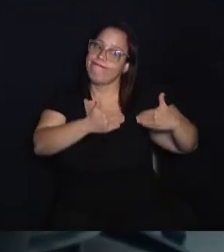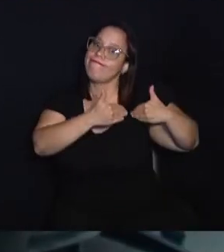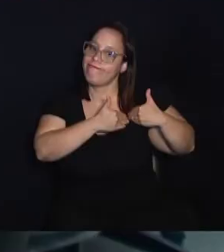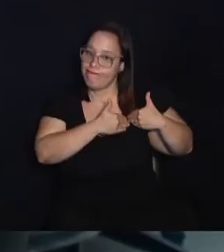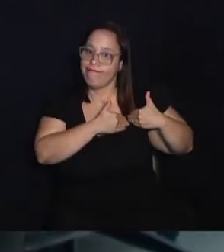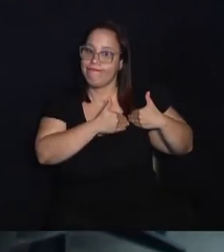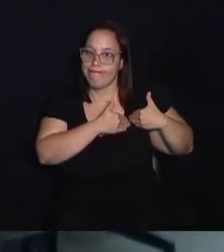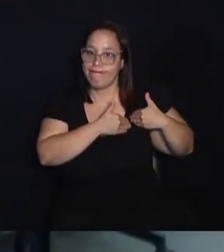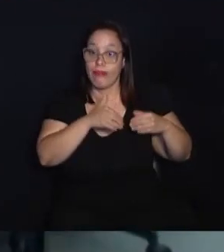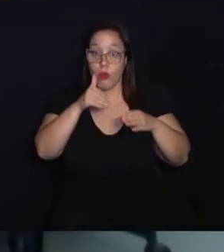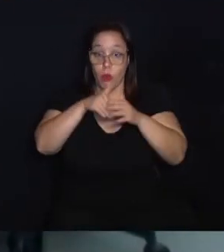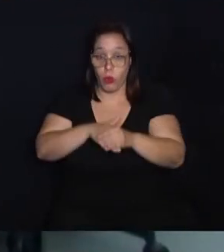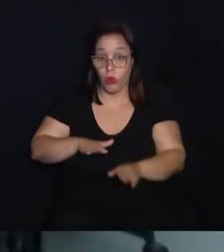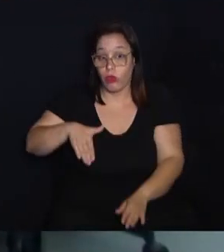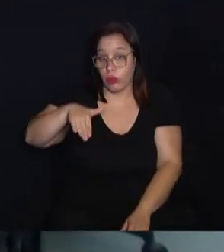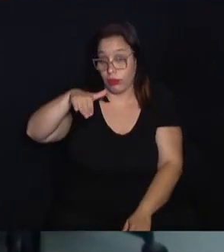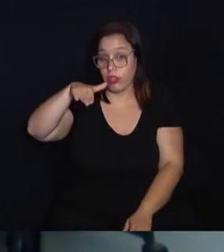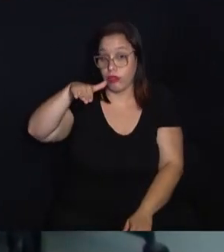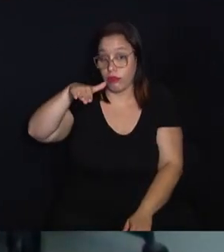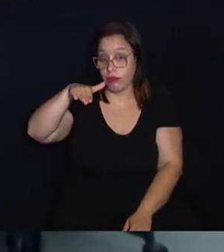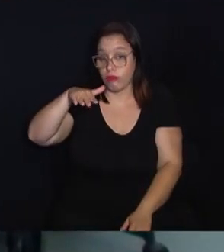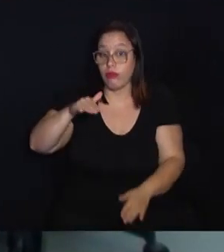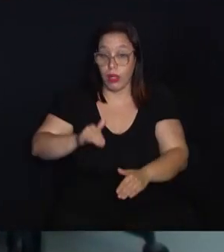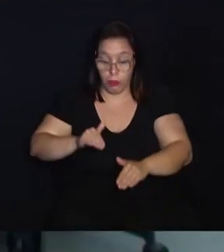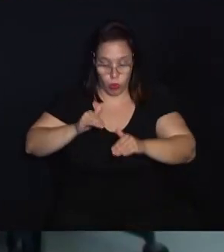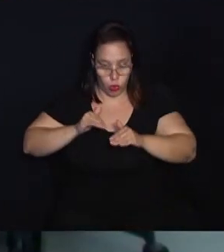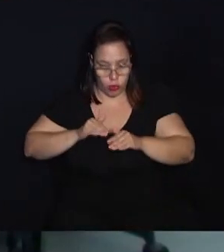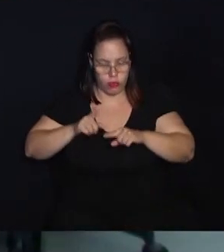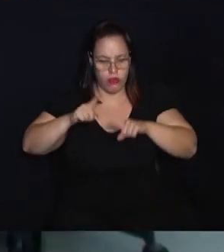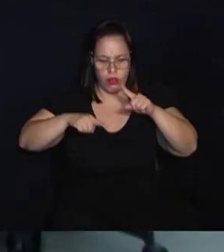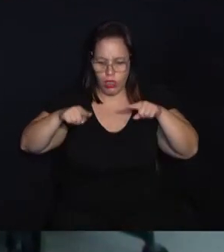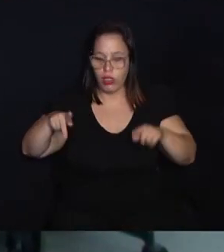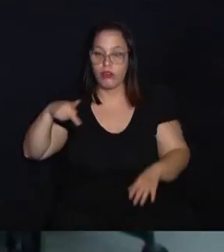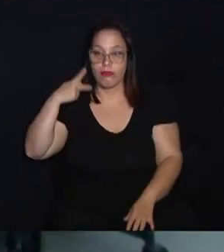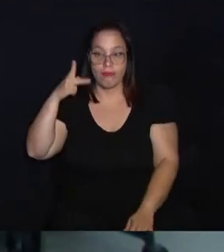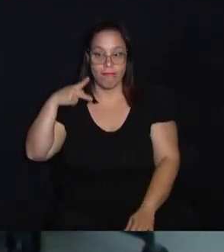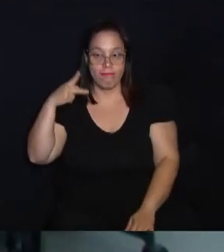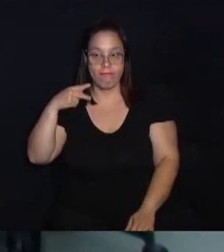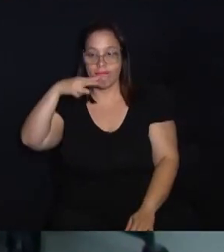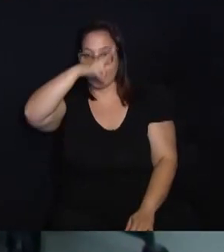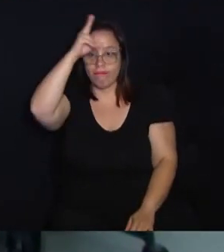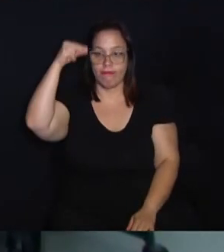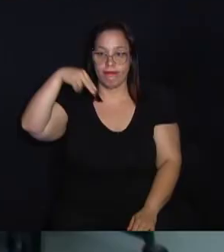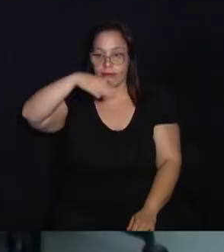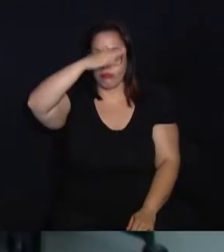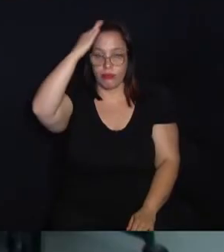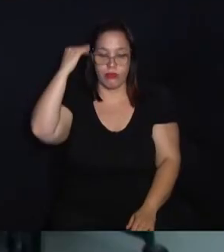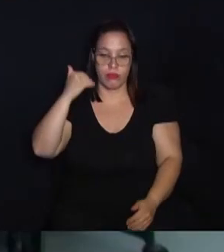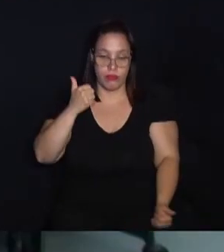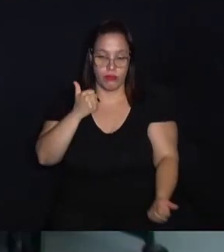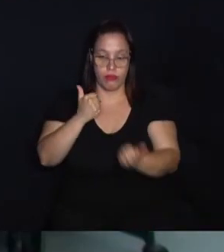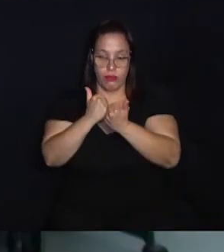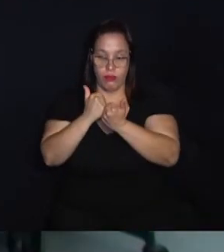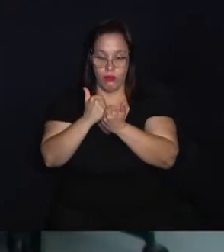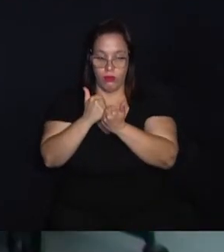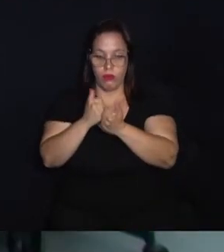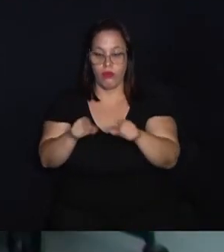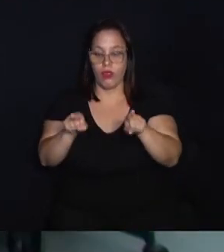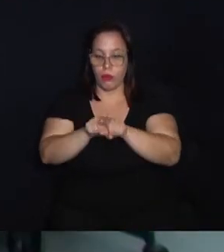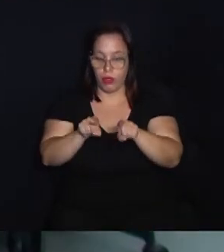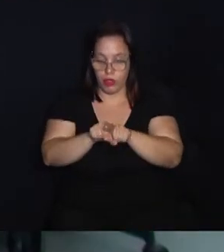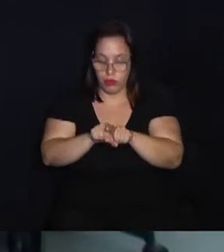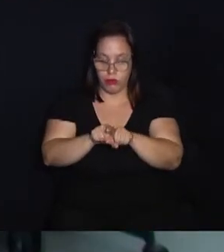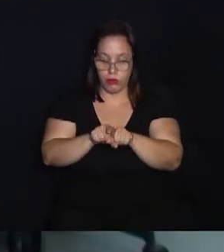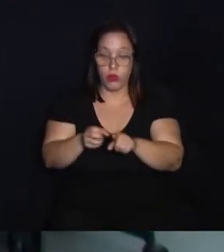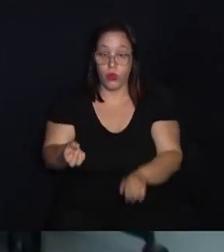como a mais votada da cidade, dar posse para os vereadores, para o prefeito e para o vice-prefeito. Agora também com